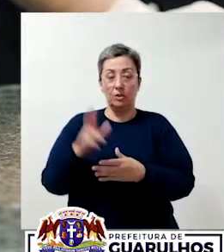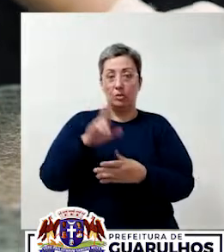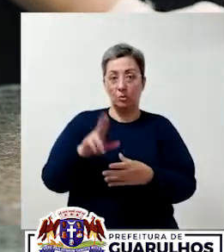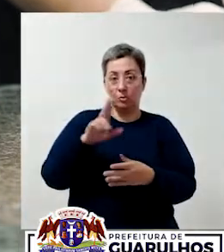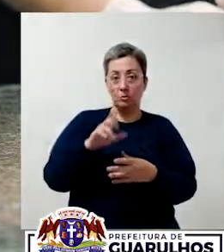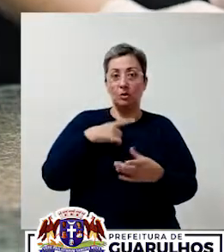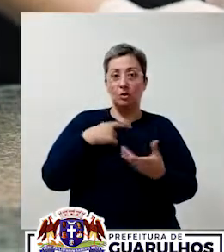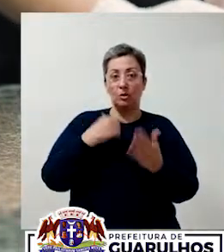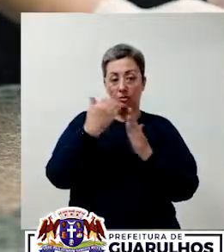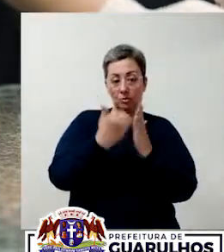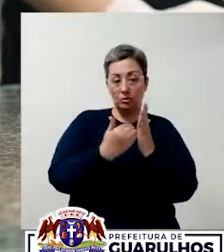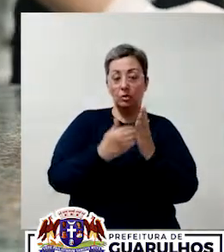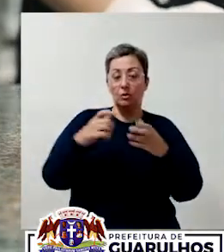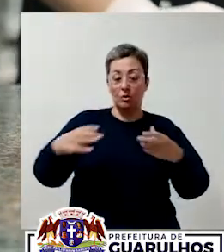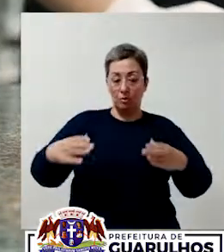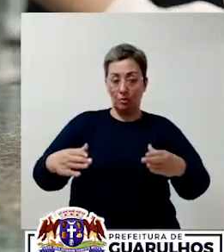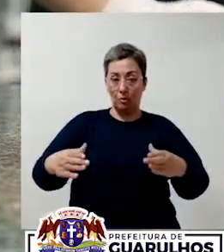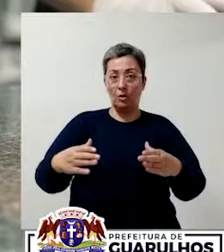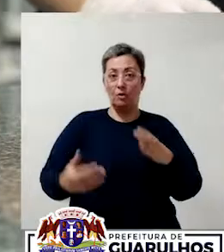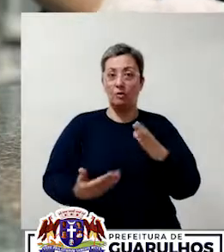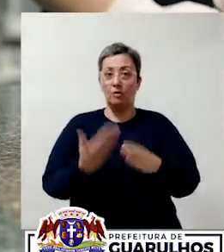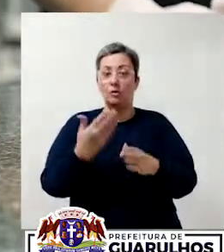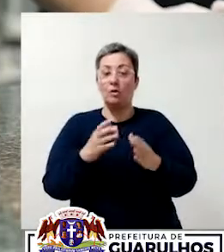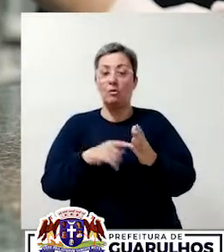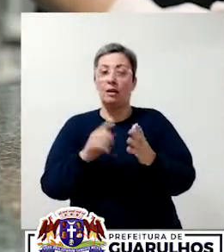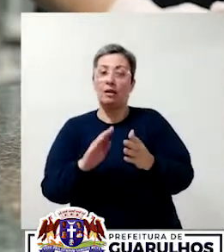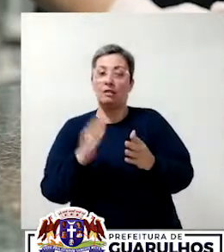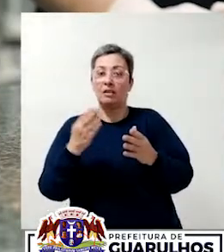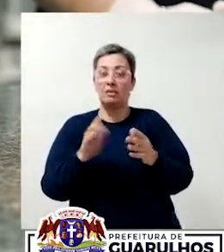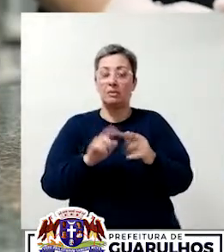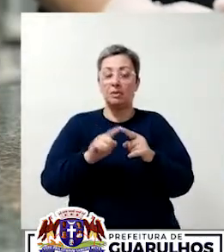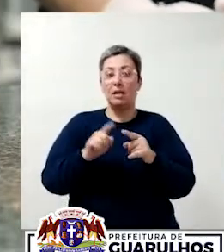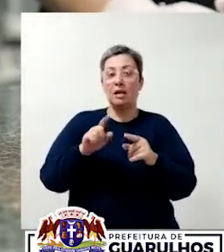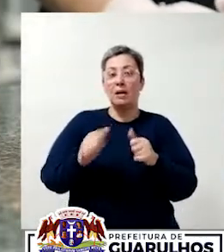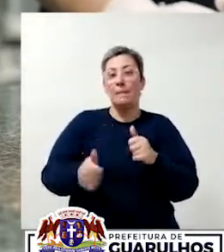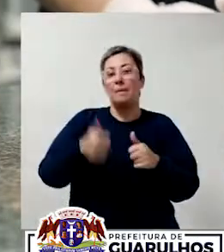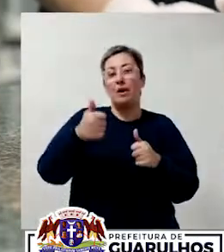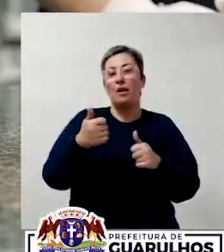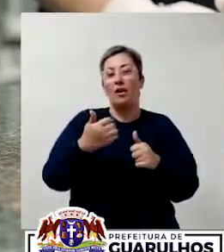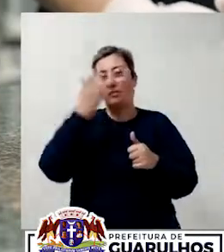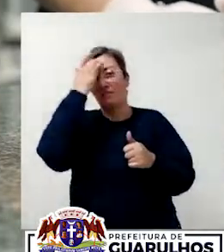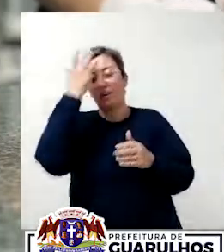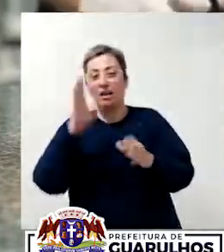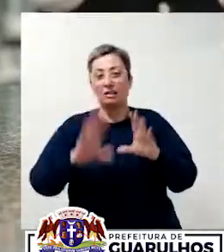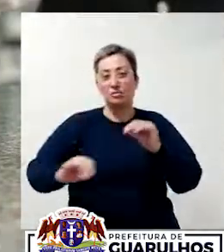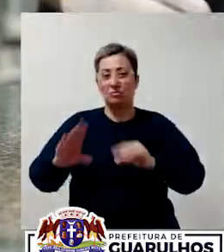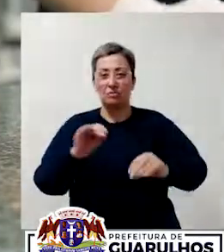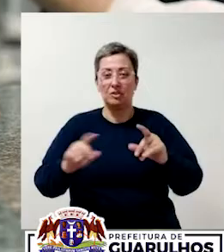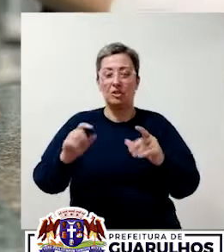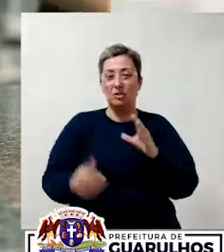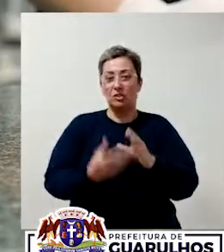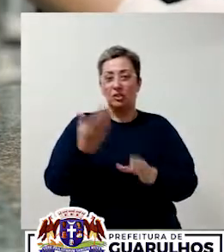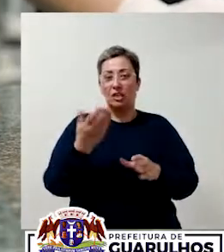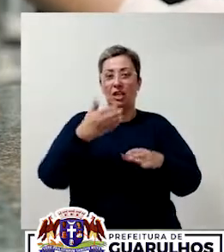A Marô vai tirar aqui, ó. Lembrando que foi usada aqui nessa receita uma forma com fundo falso. Ela facilita